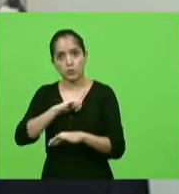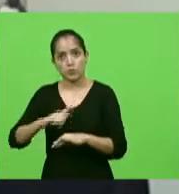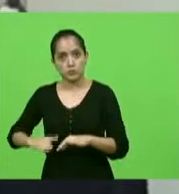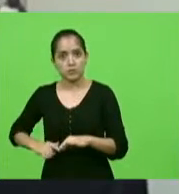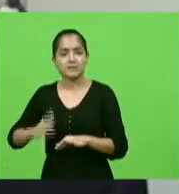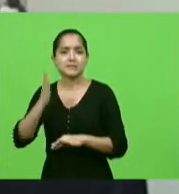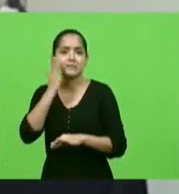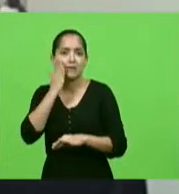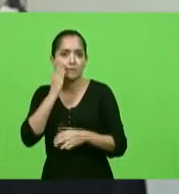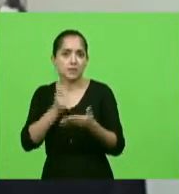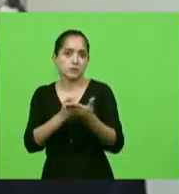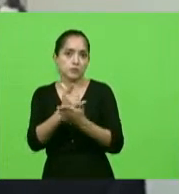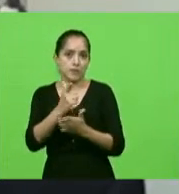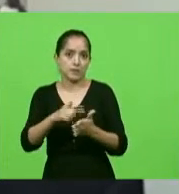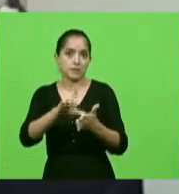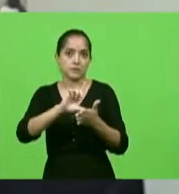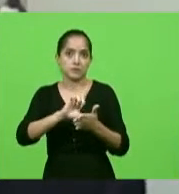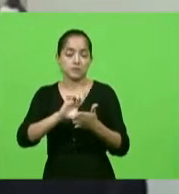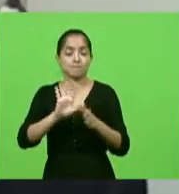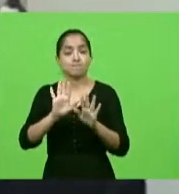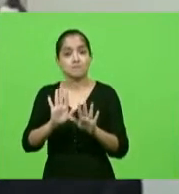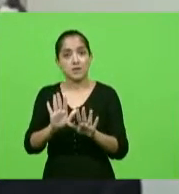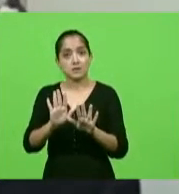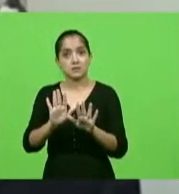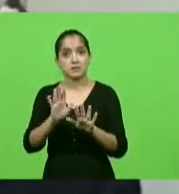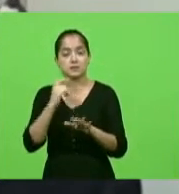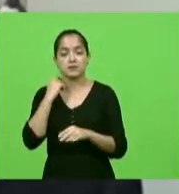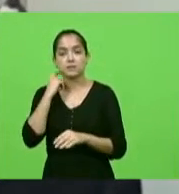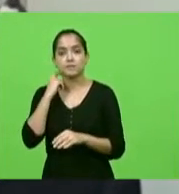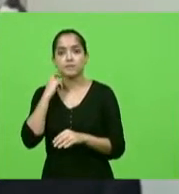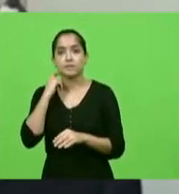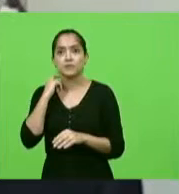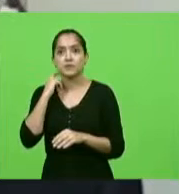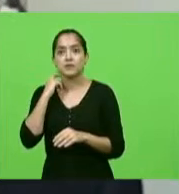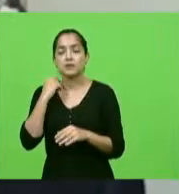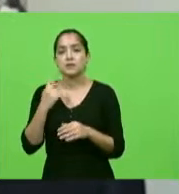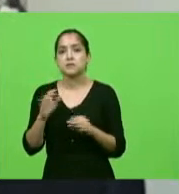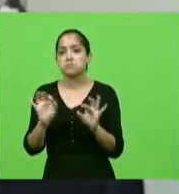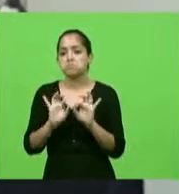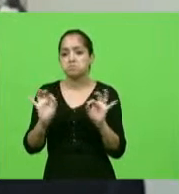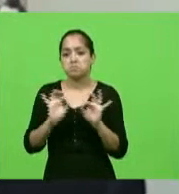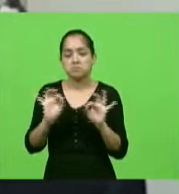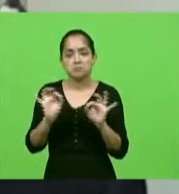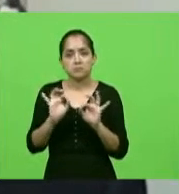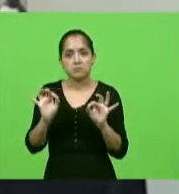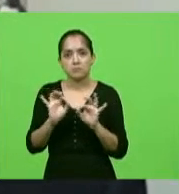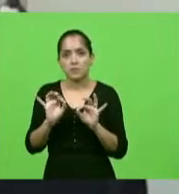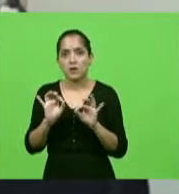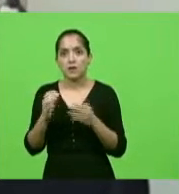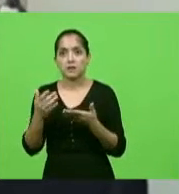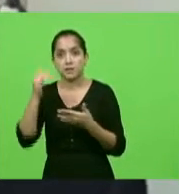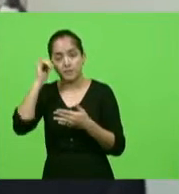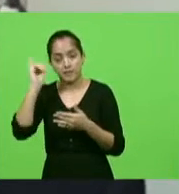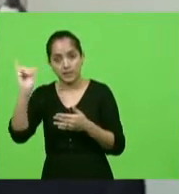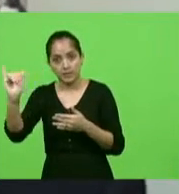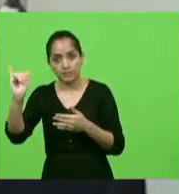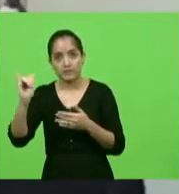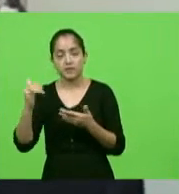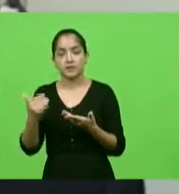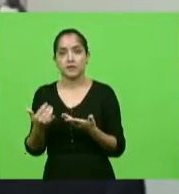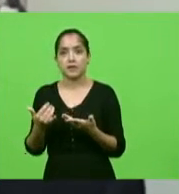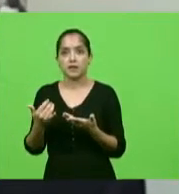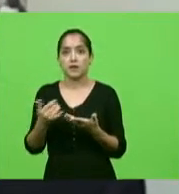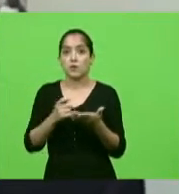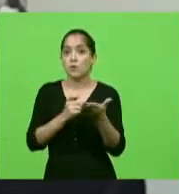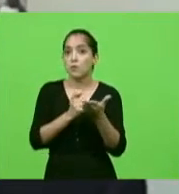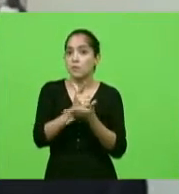que o governador sabia do pagamento antecipado. Ora, sem nenhuma tautologia para evitar ser enfadonho,